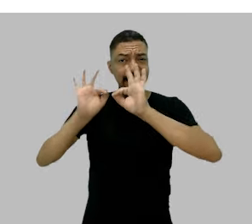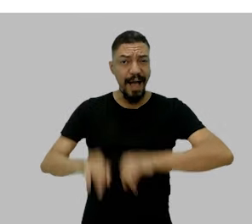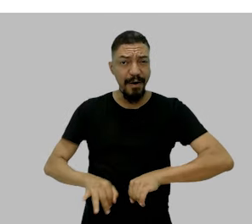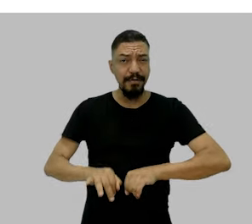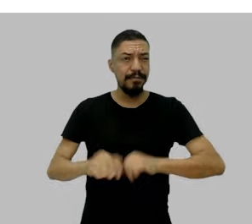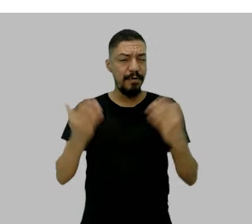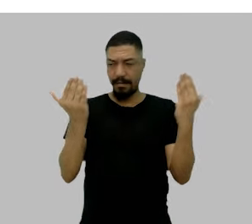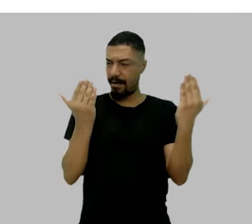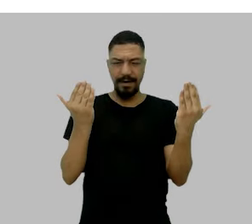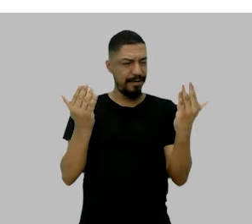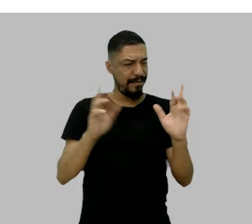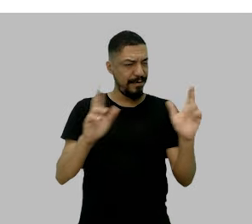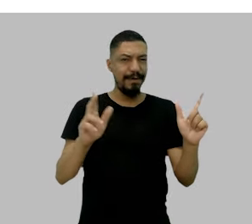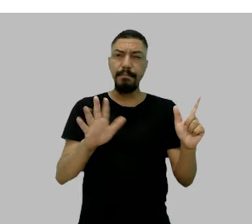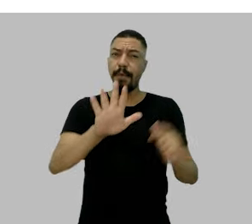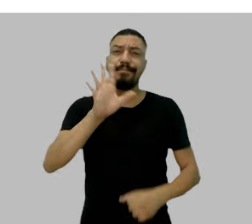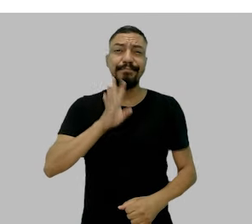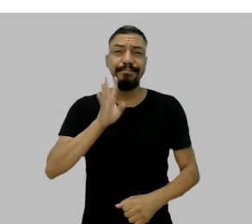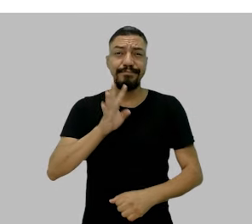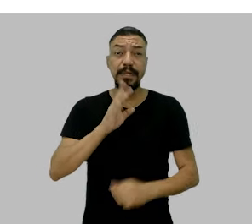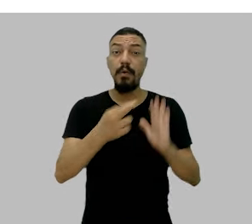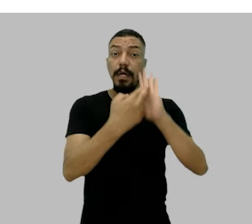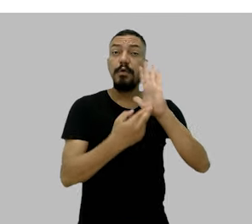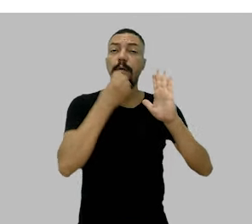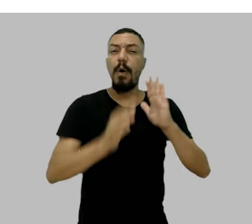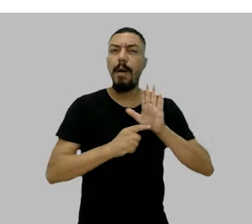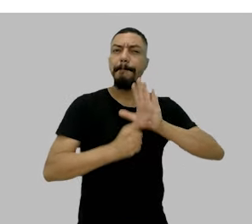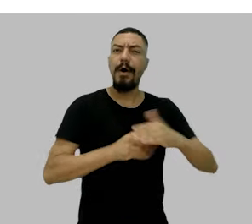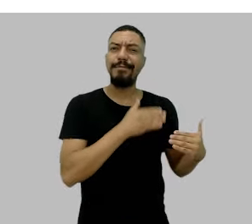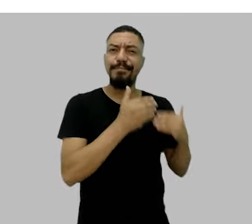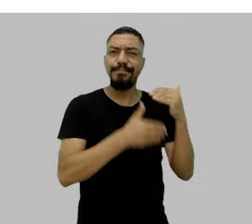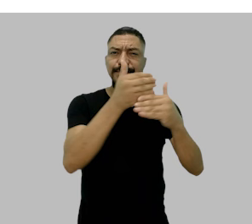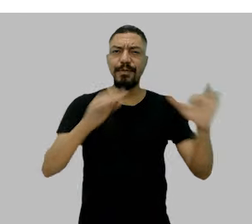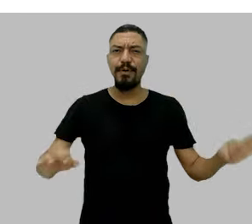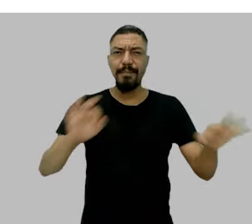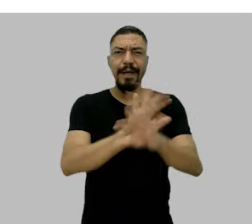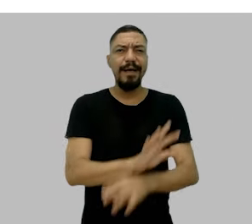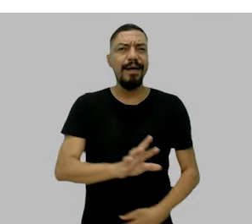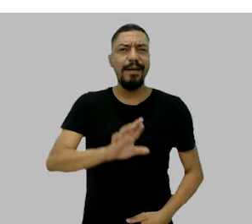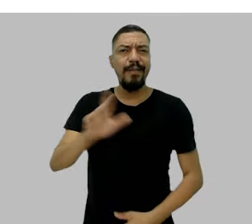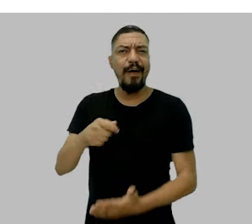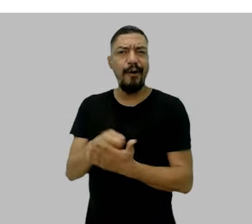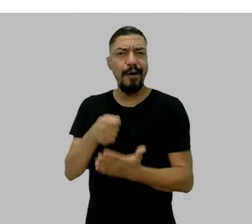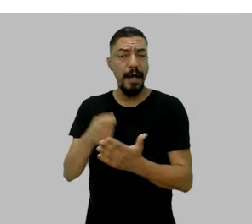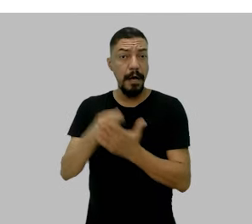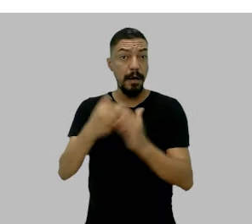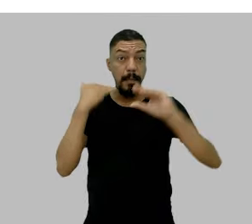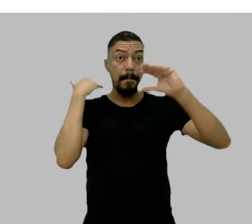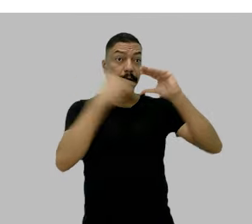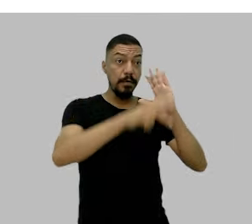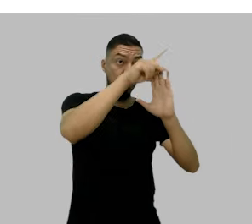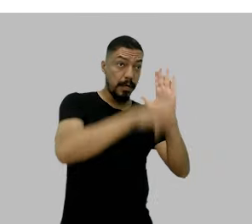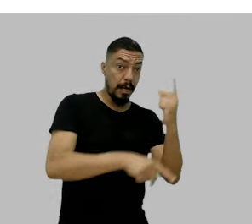ótimo. Um relatório bom é um relatório de processo. Então, não necessariamente o que você mandou no projeto não